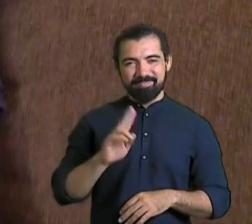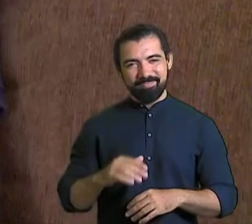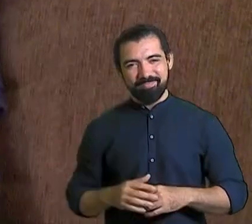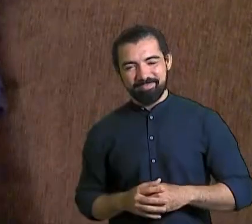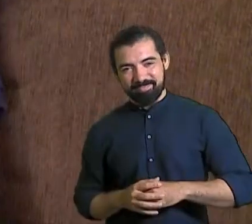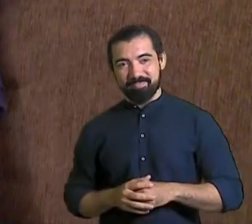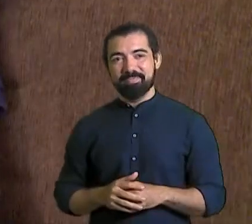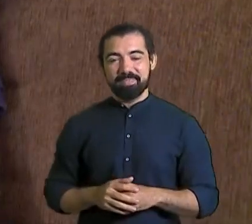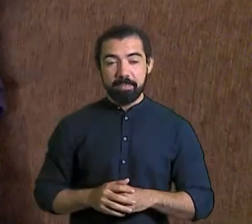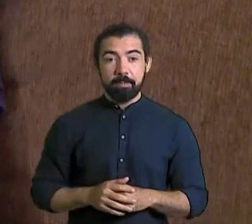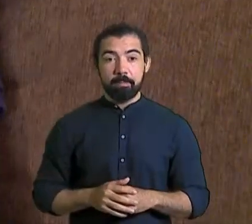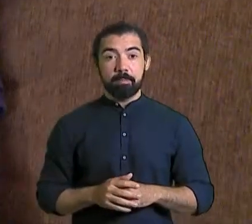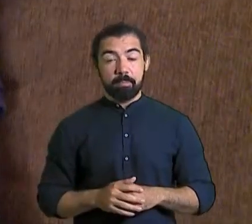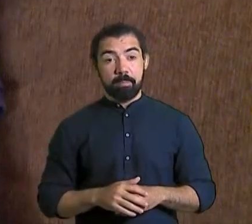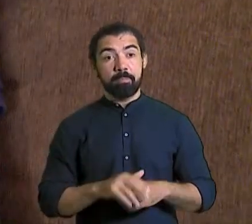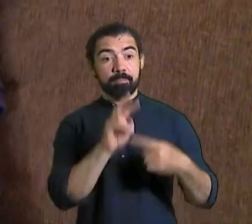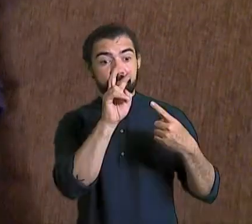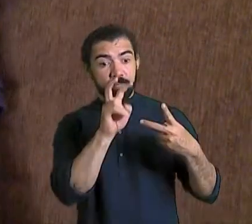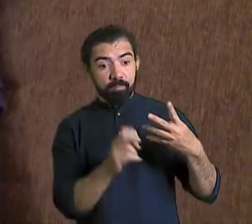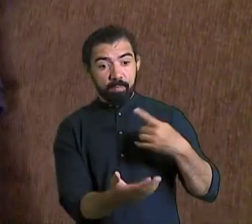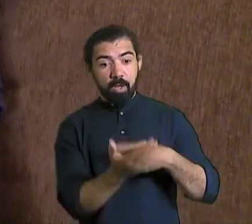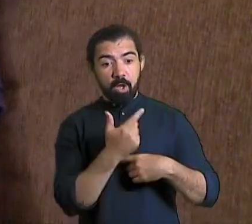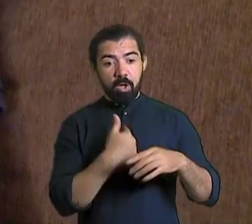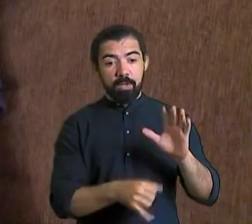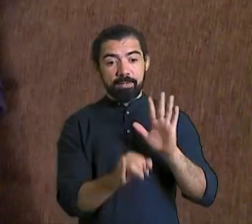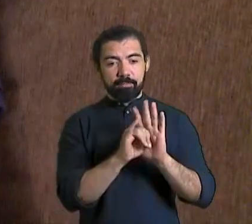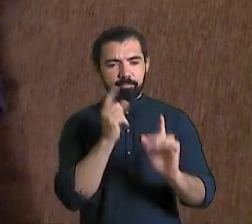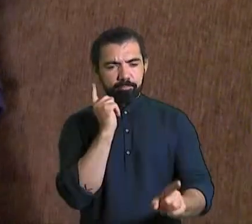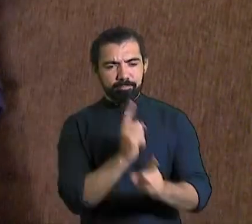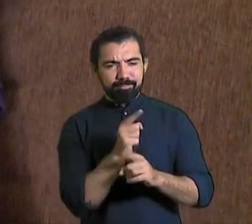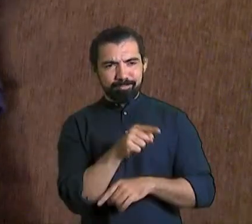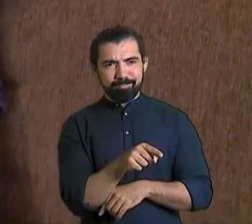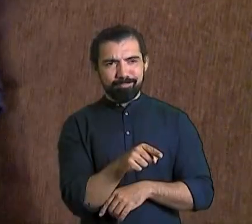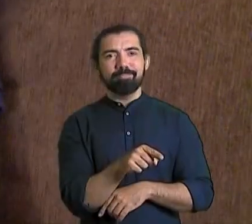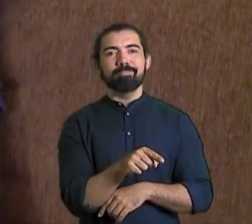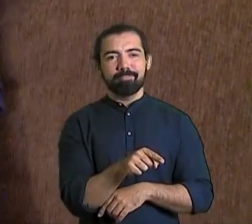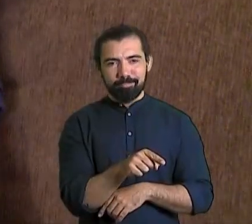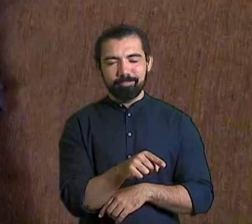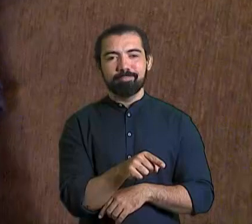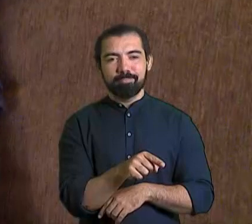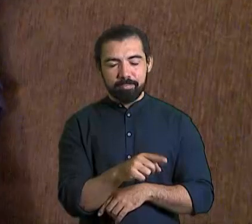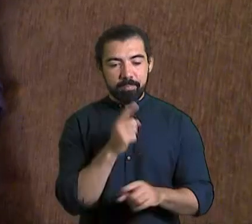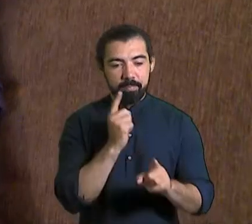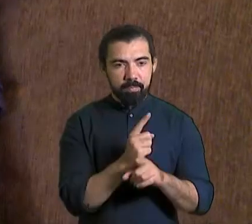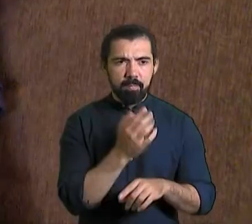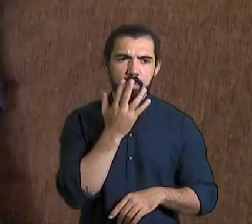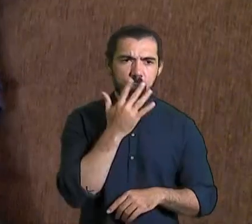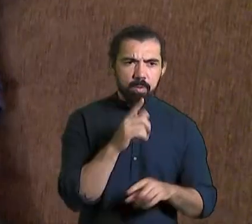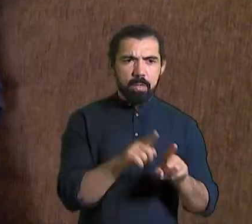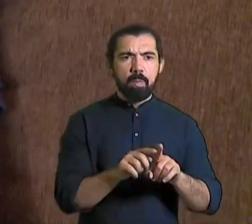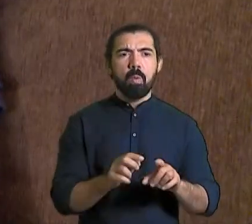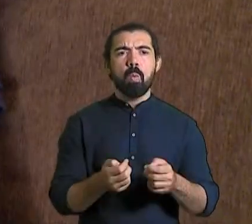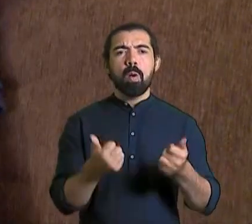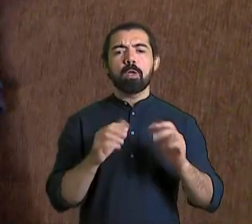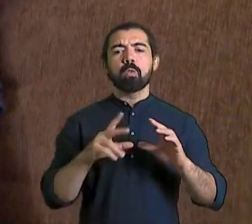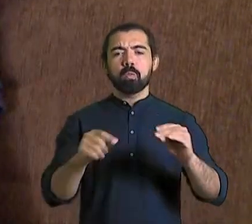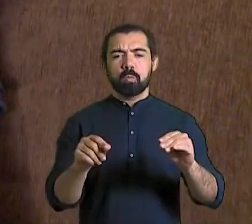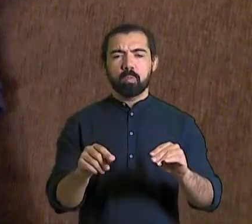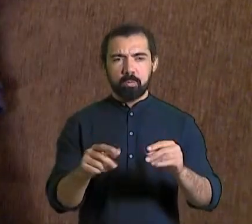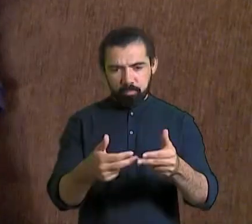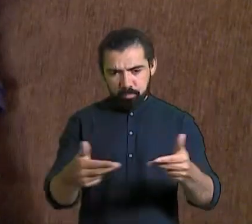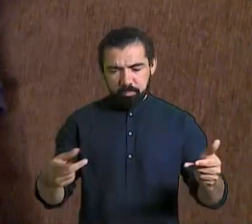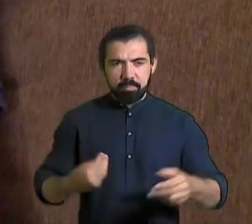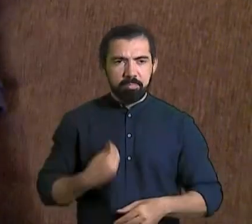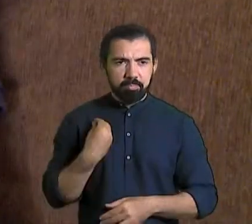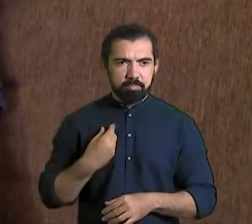Então, tudo isso serve para identificar. E assim a gente identifica a cor da roupa e identifica quase todas as coisas da vida da gente, ou todas as